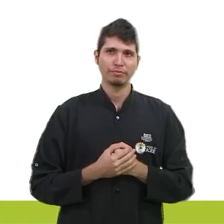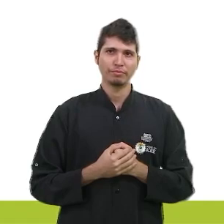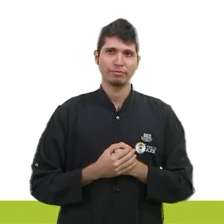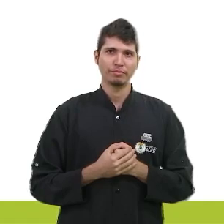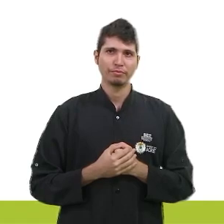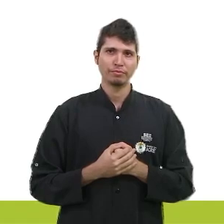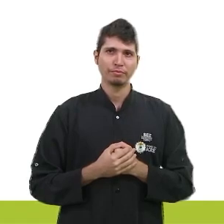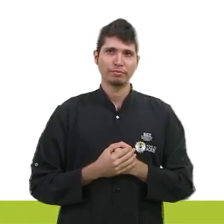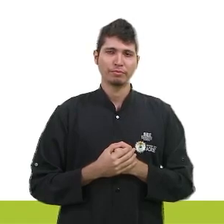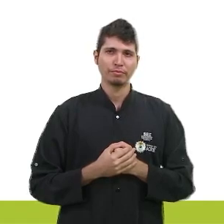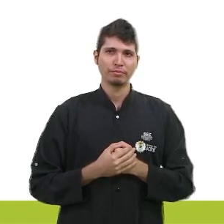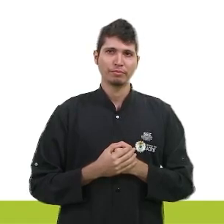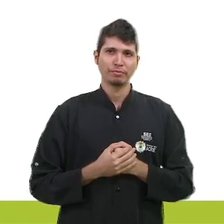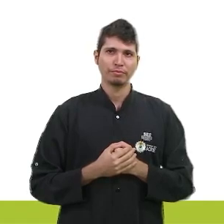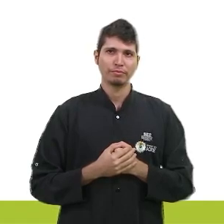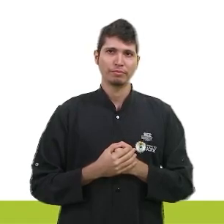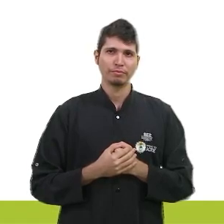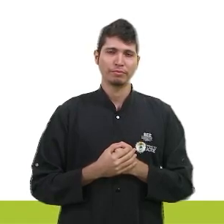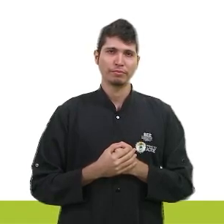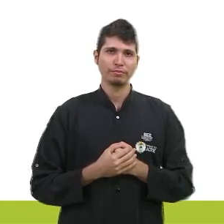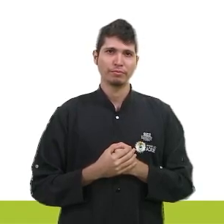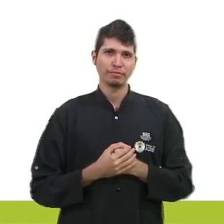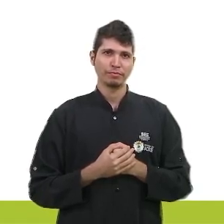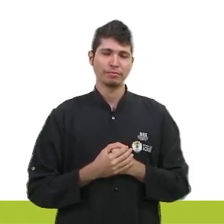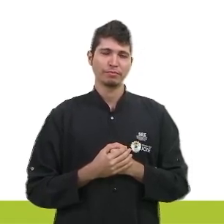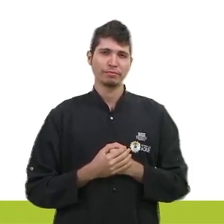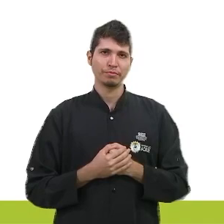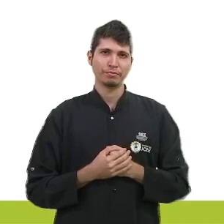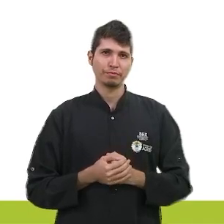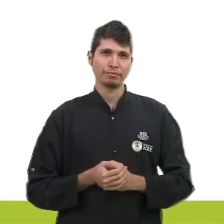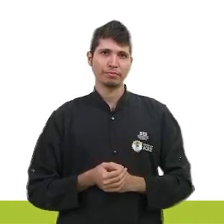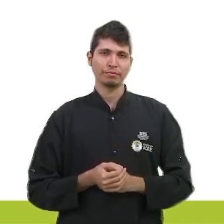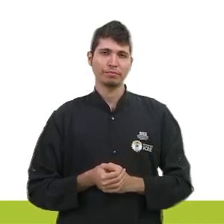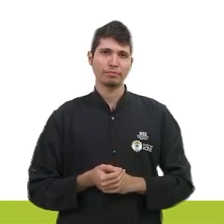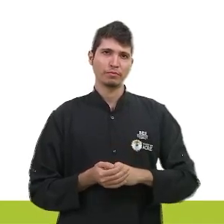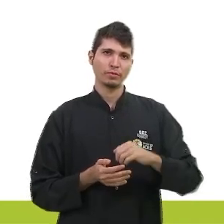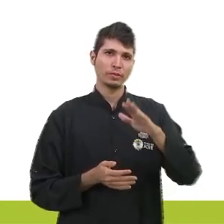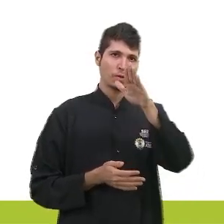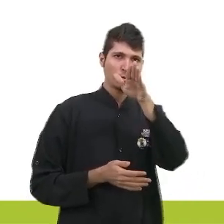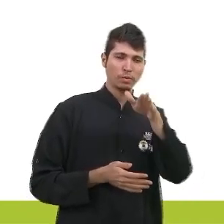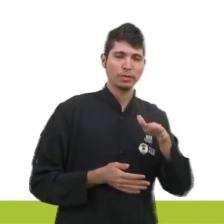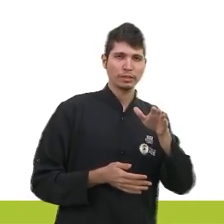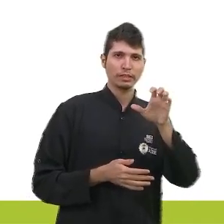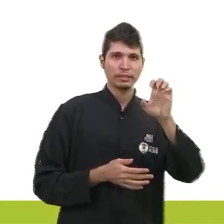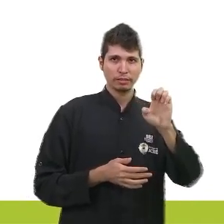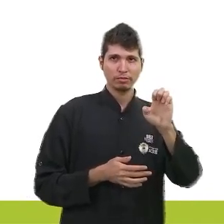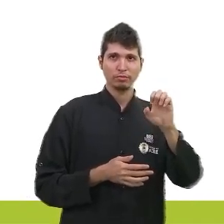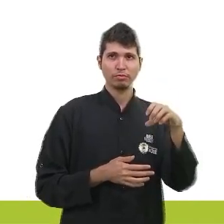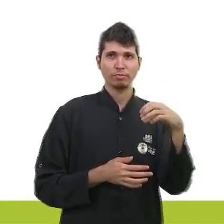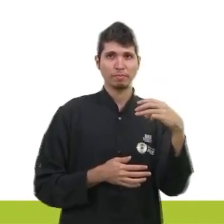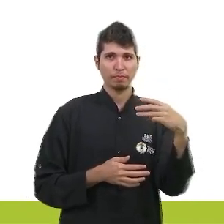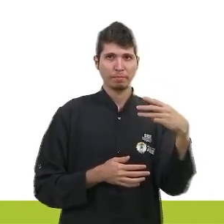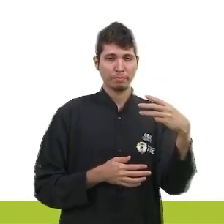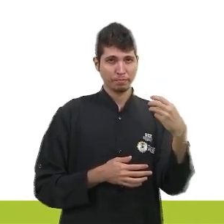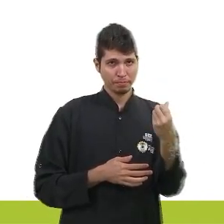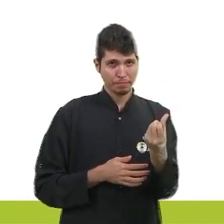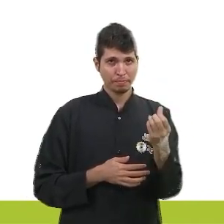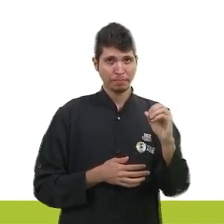da esquerda, 60 graus e 30 graus.